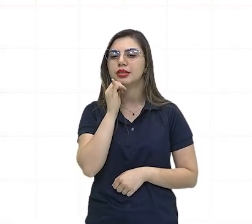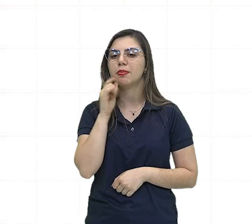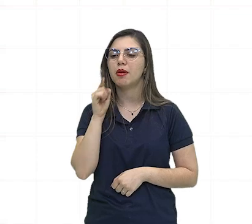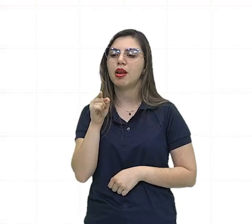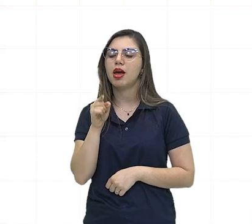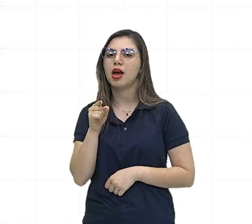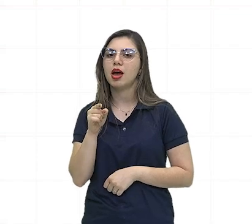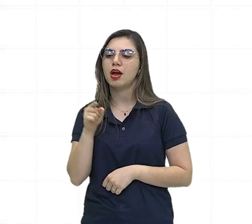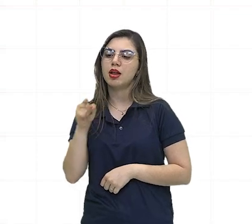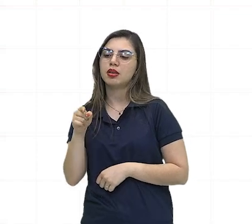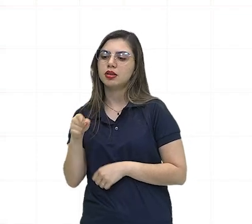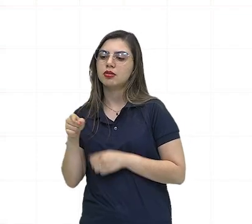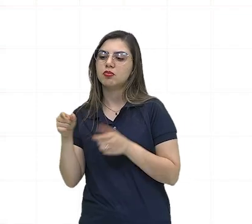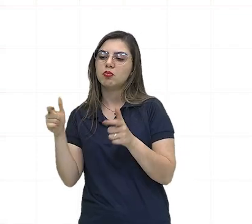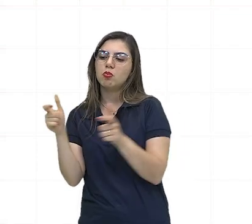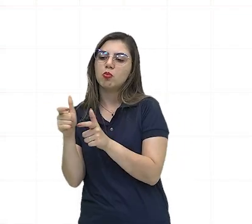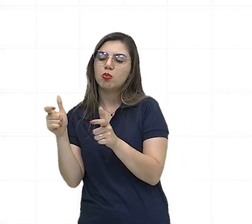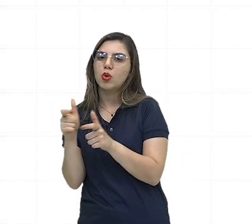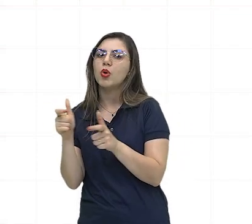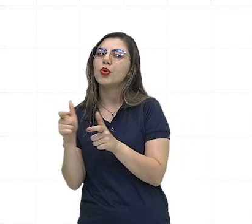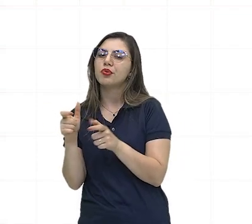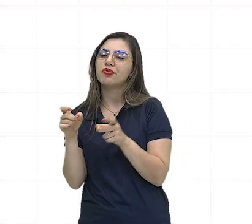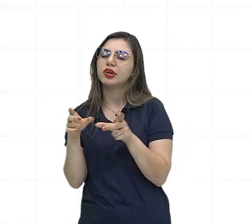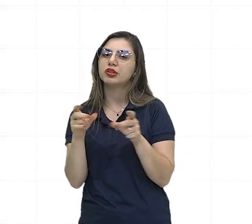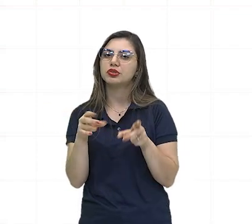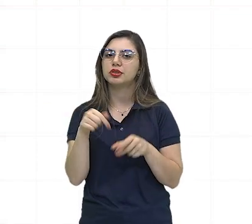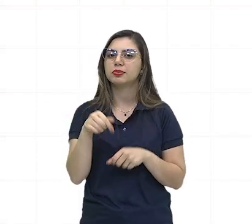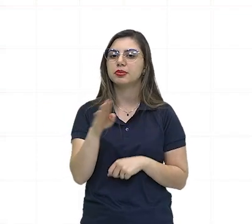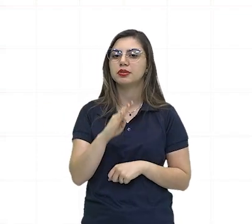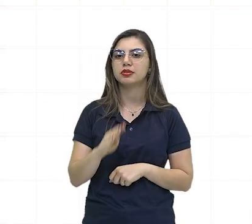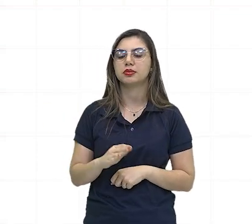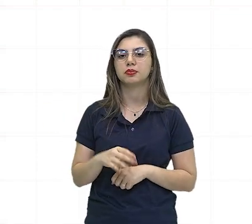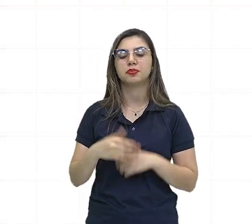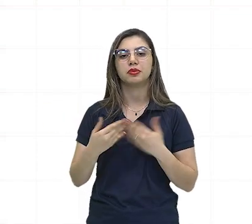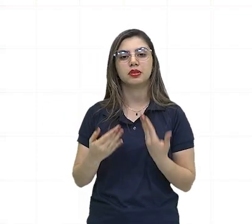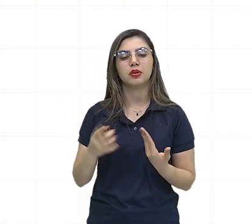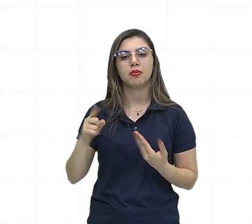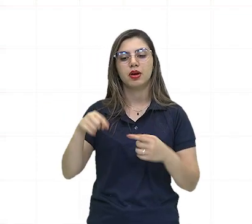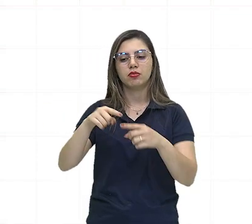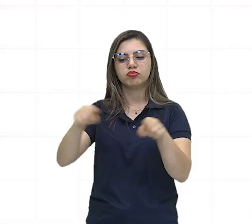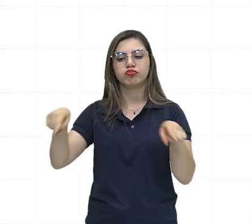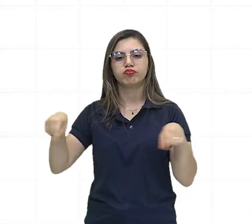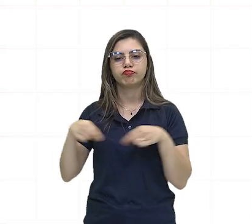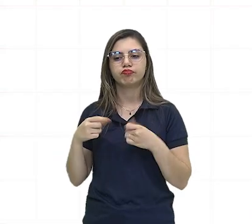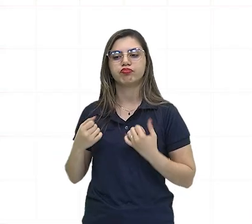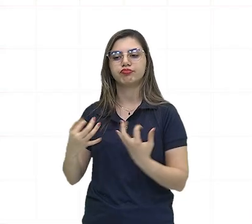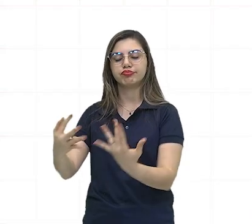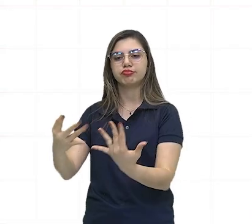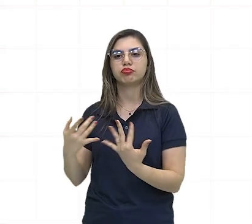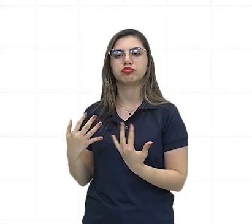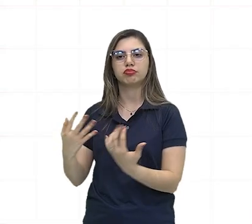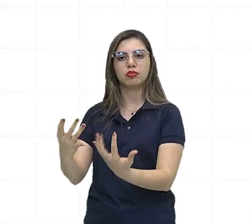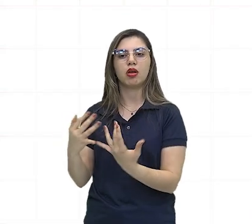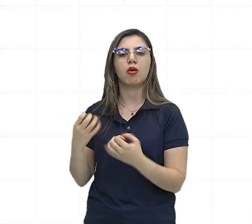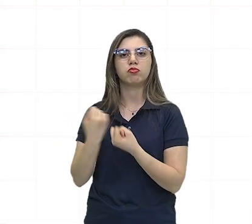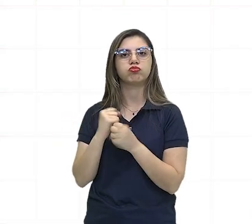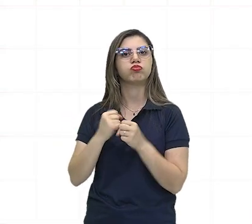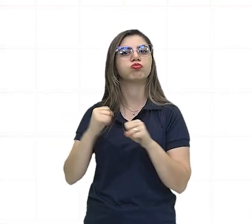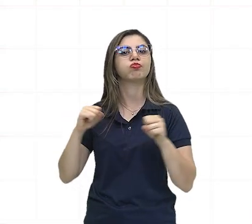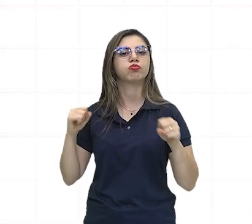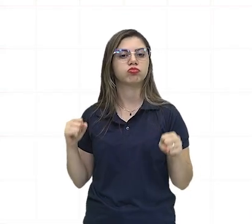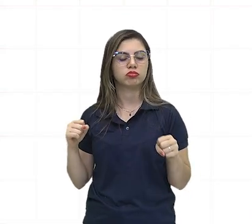resto da produção, né? É uma produção que acontece em larga escala.